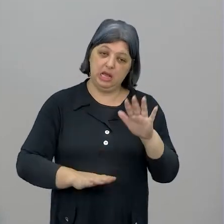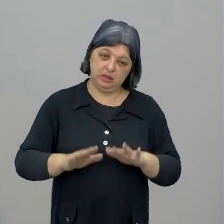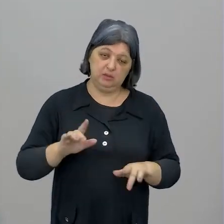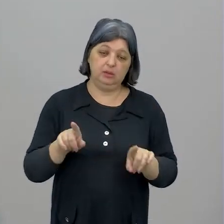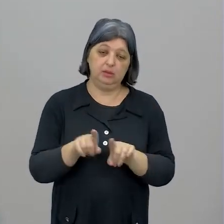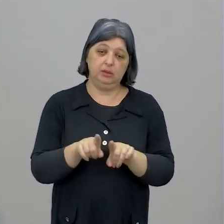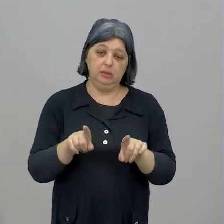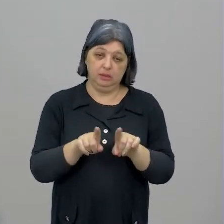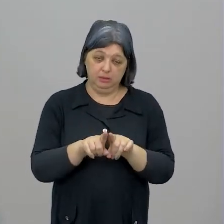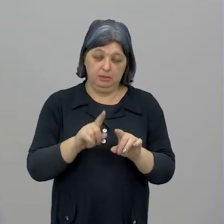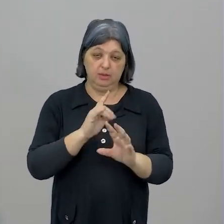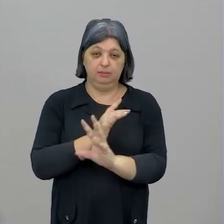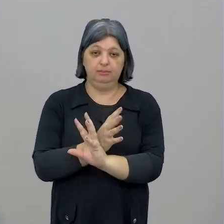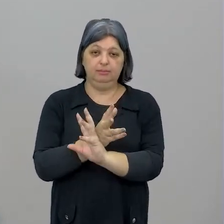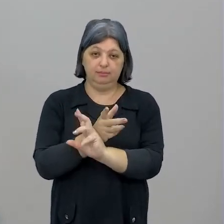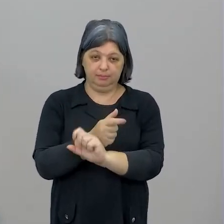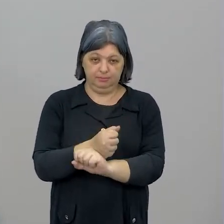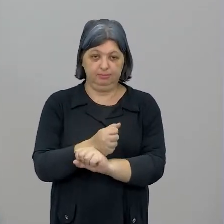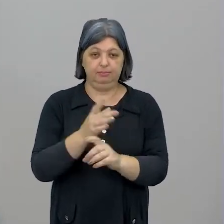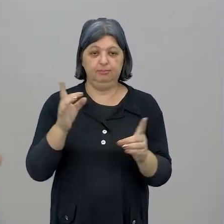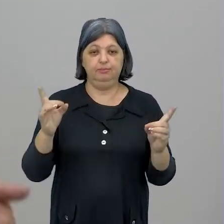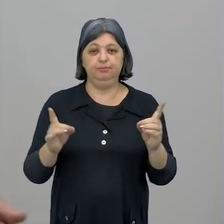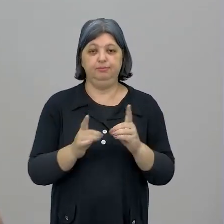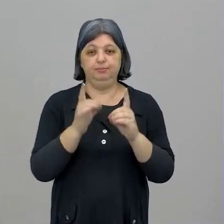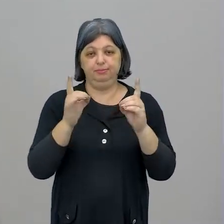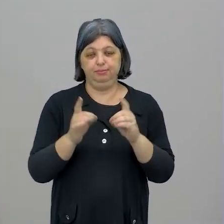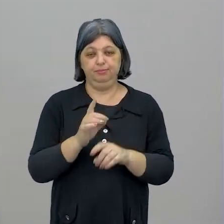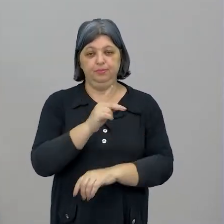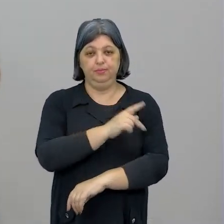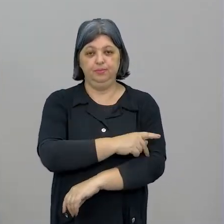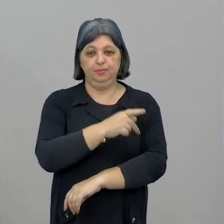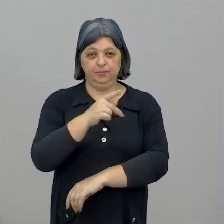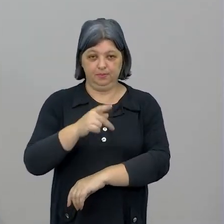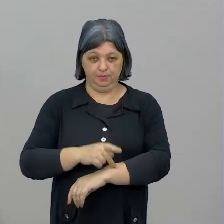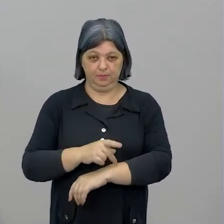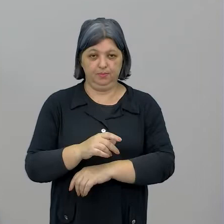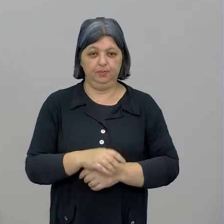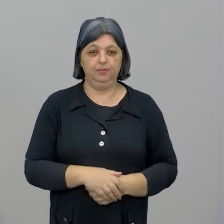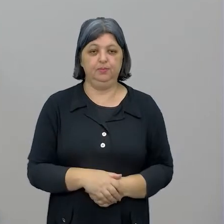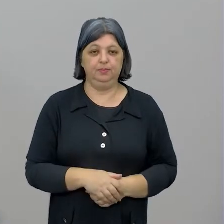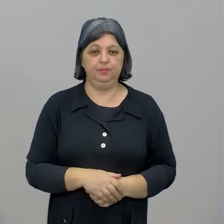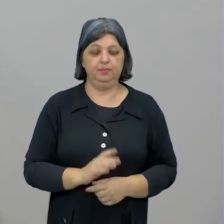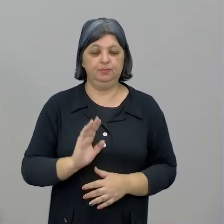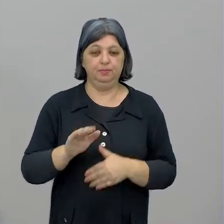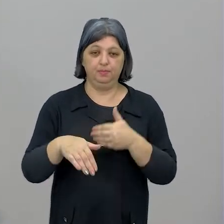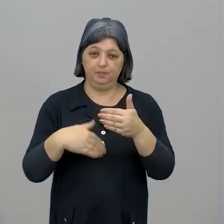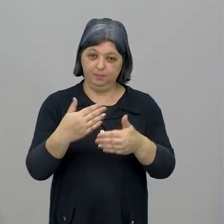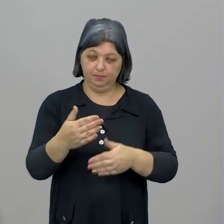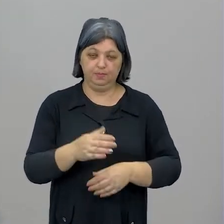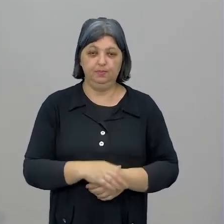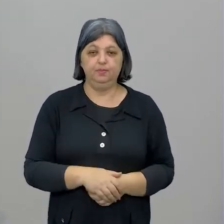interdisciplinar, sobre as questões didáticas, pedagógicas, procedimentais,